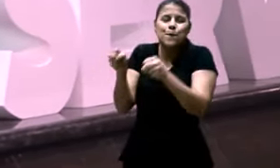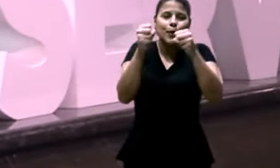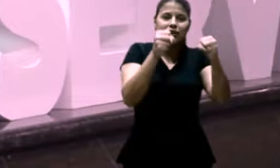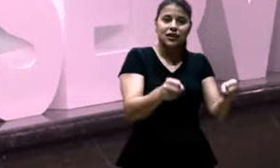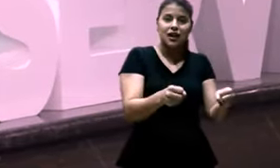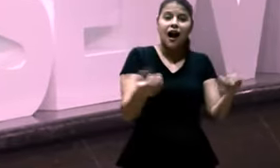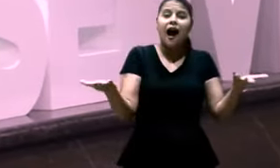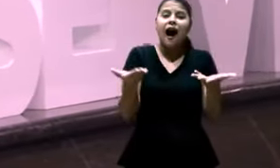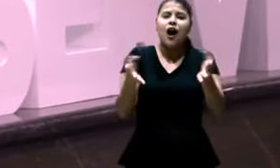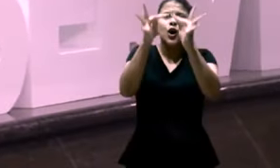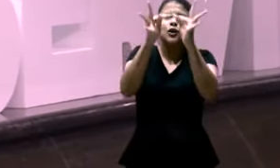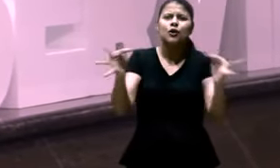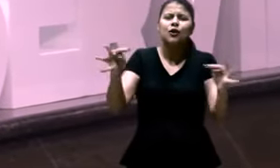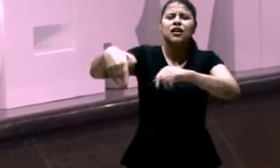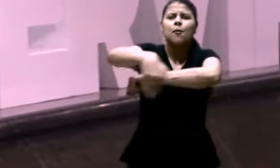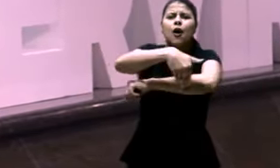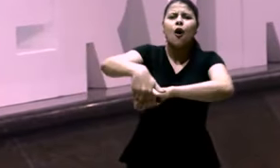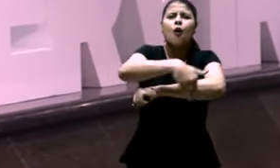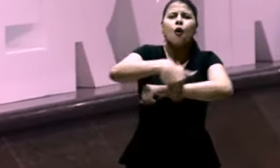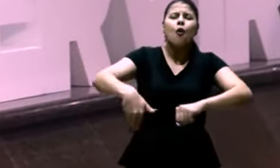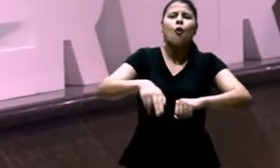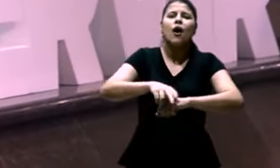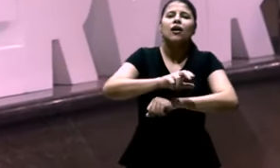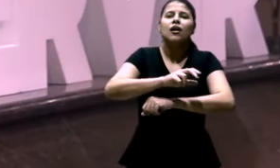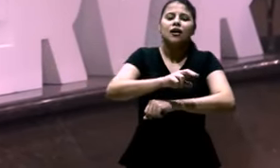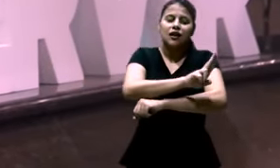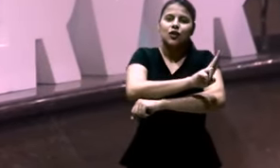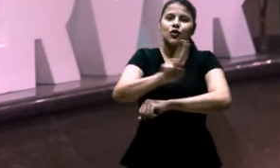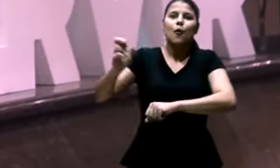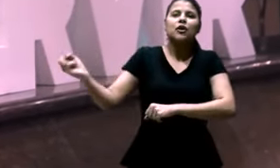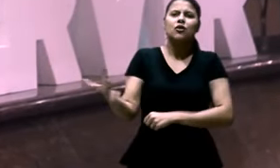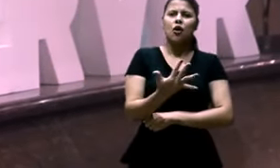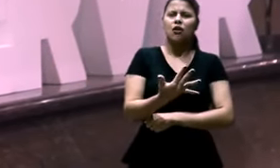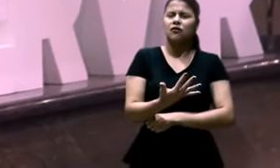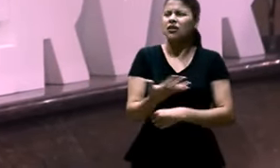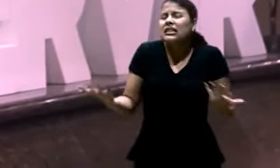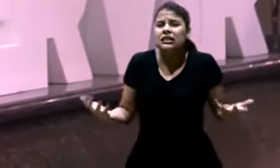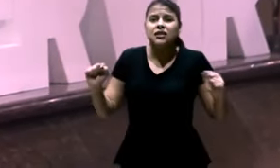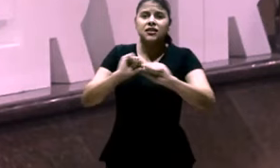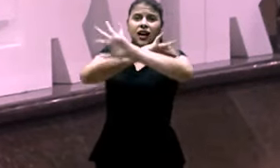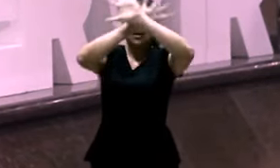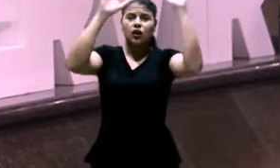endereço. Pergunte bem forte: e a glória? Ela não vai vir e vai embora.